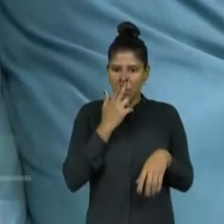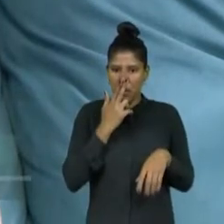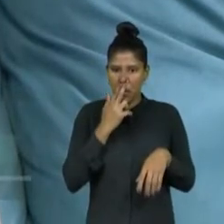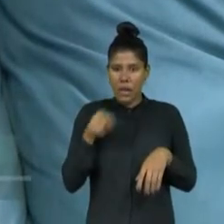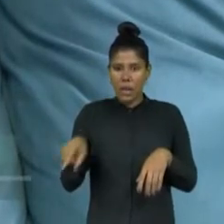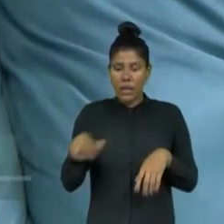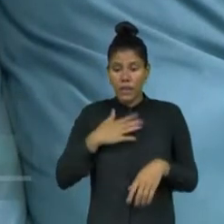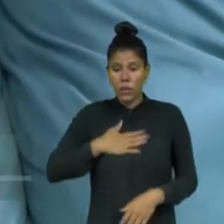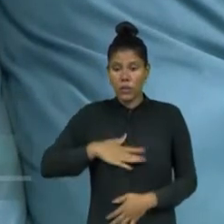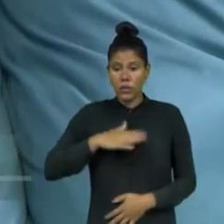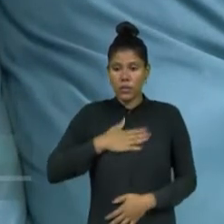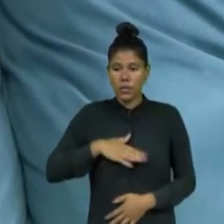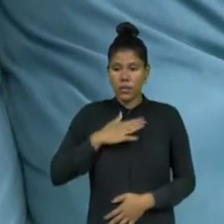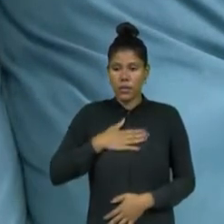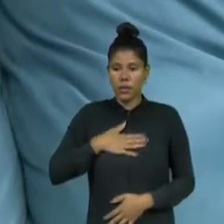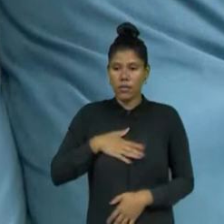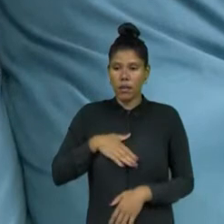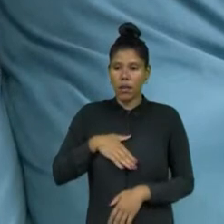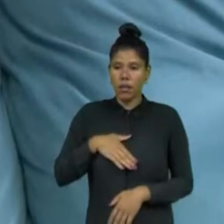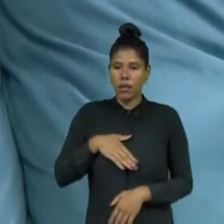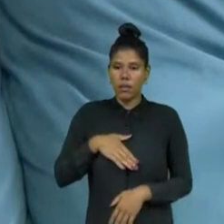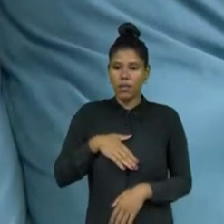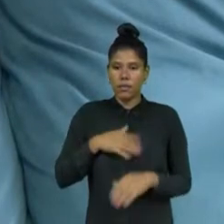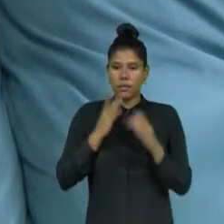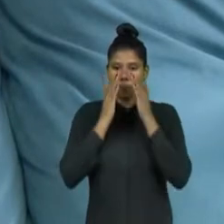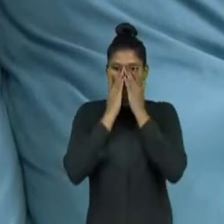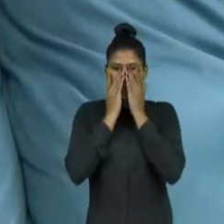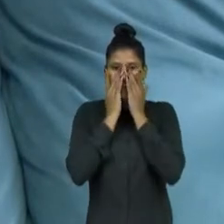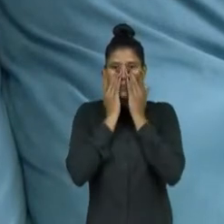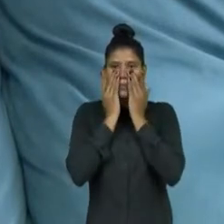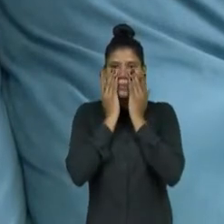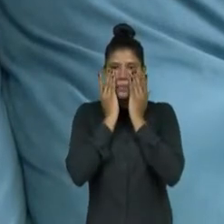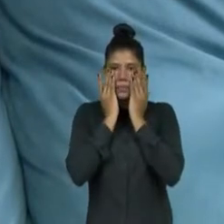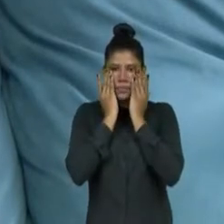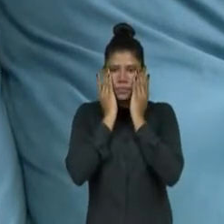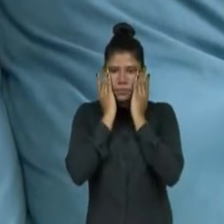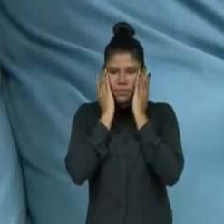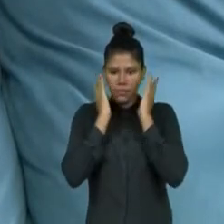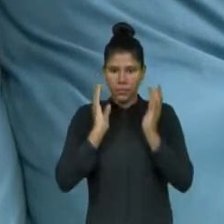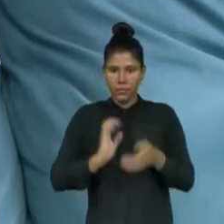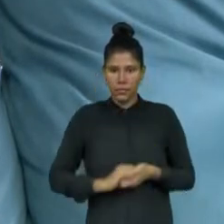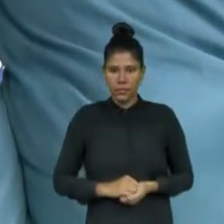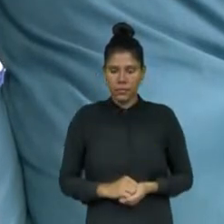e desde o primeiro momento ele já mostrou que não estava feliz, porque acordaram ele.